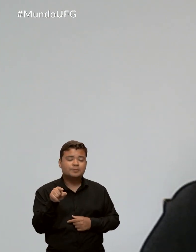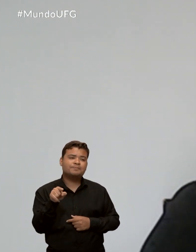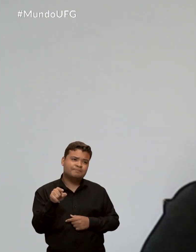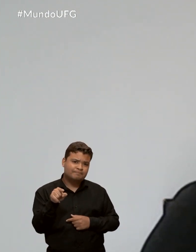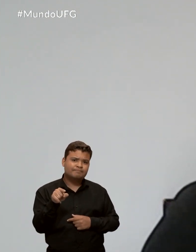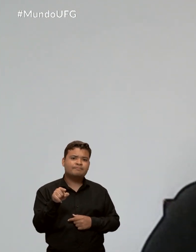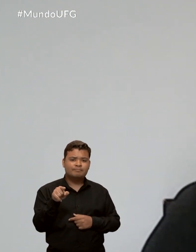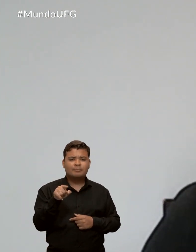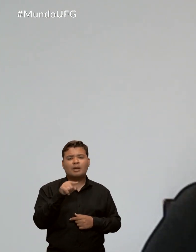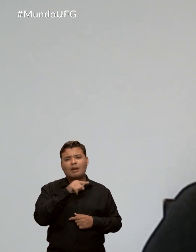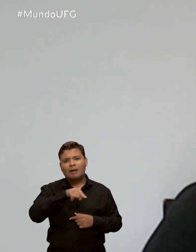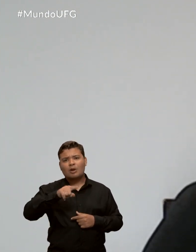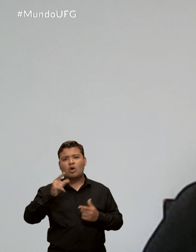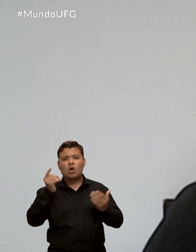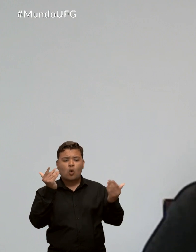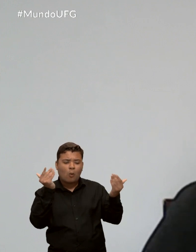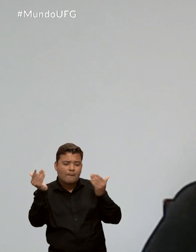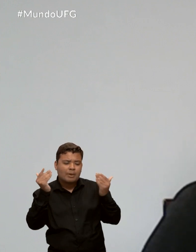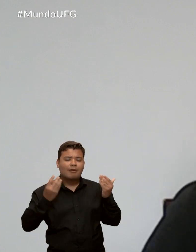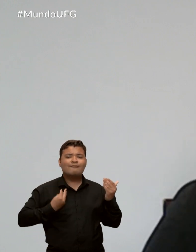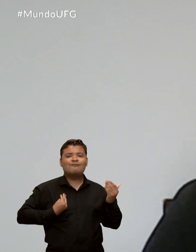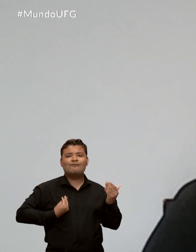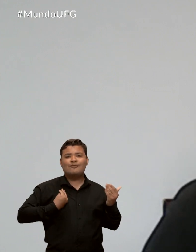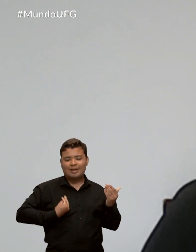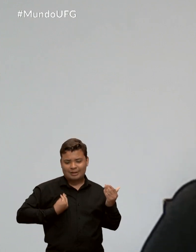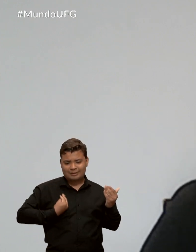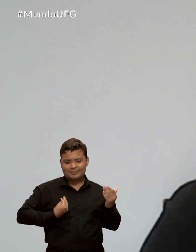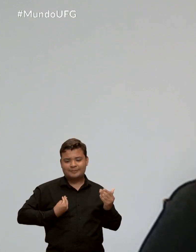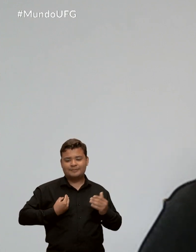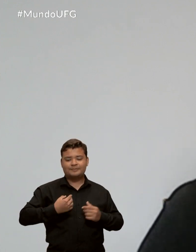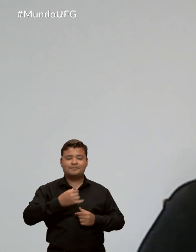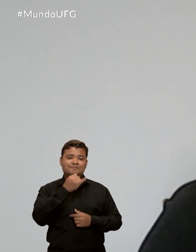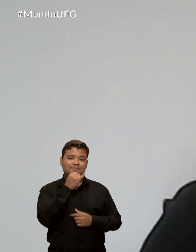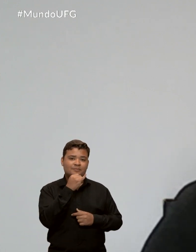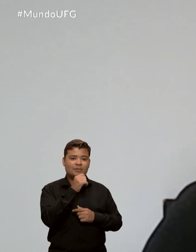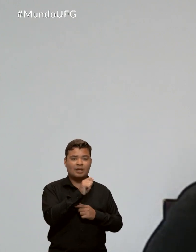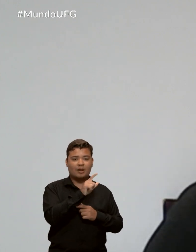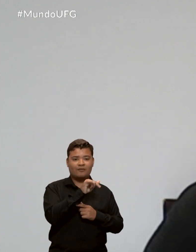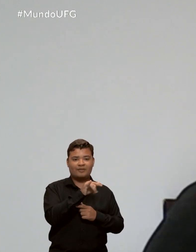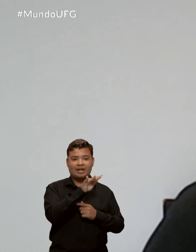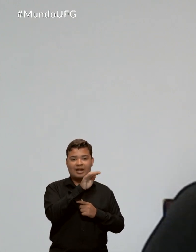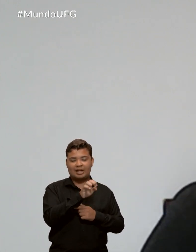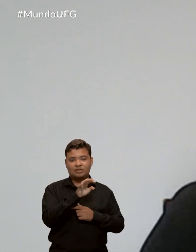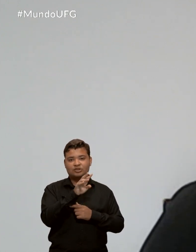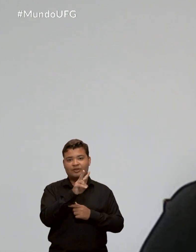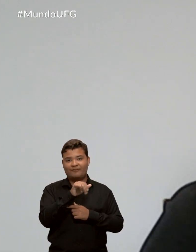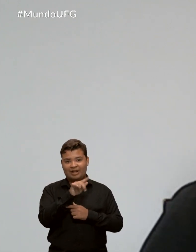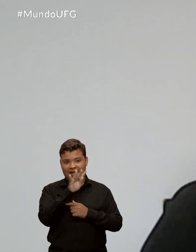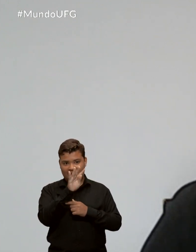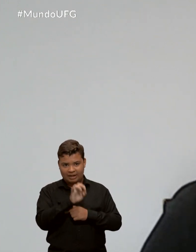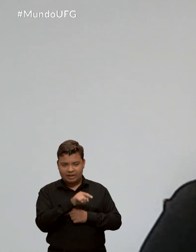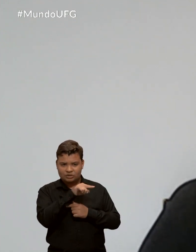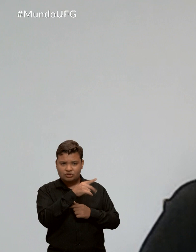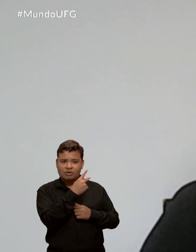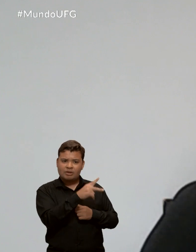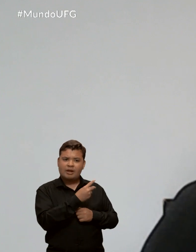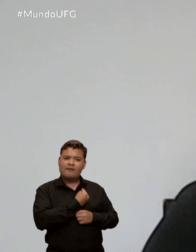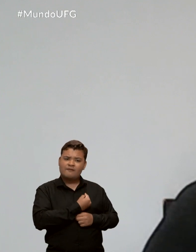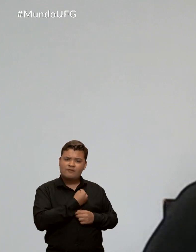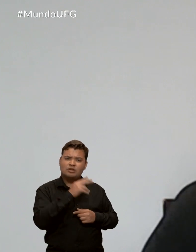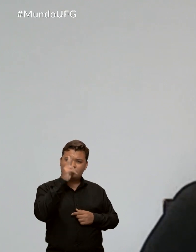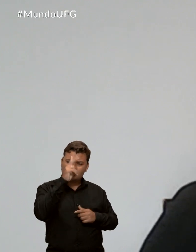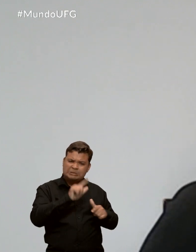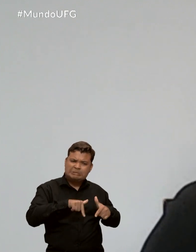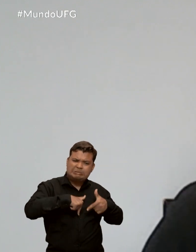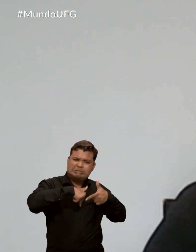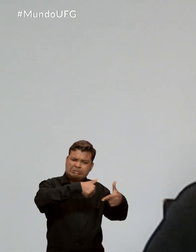uma comparação assim com a vida, né? Por exemplo, o Alfaiate Valente, a luta que o Alfaiate Valente tem na vida